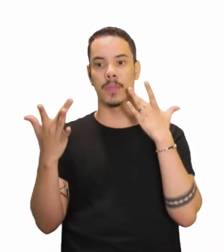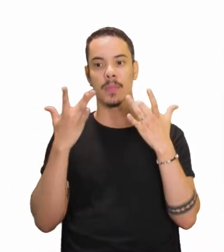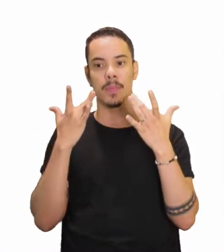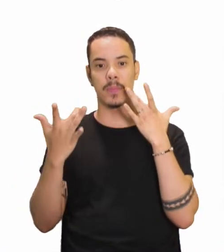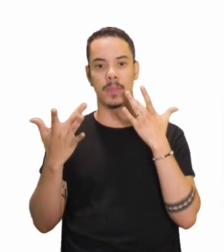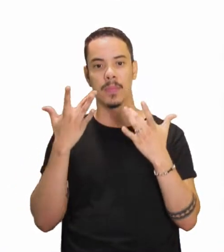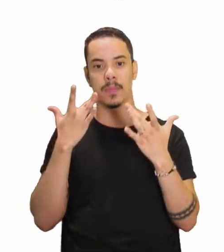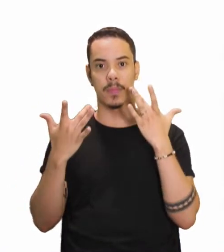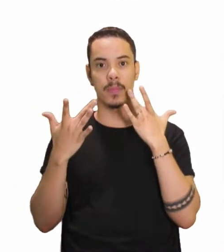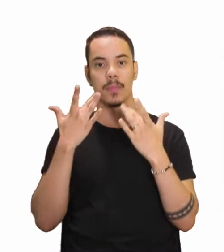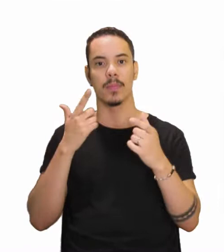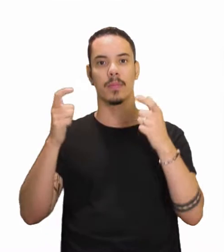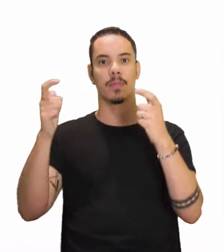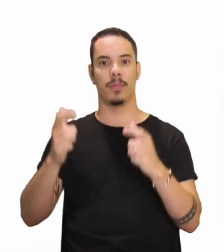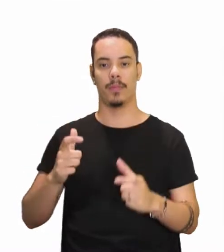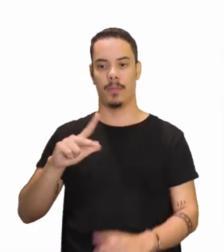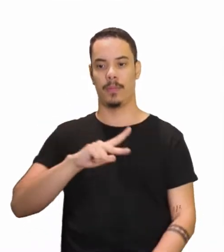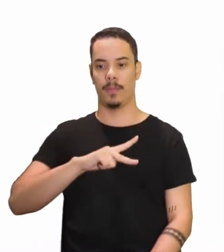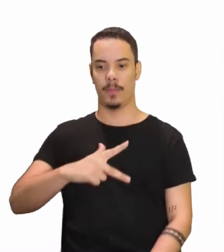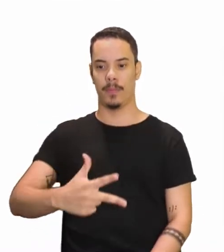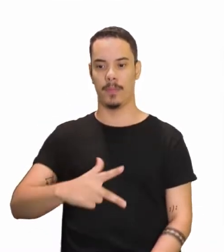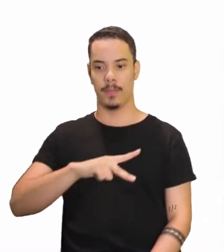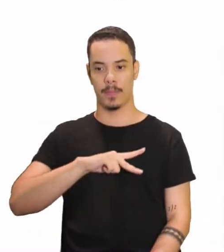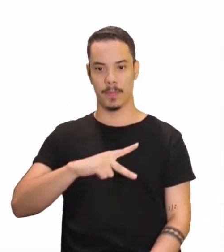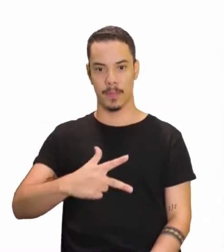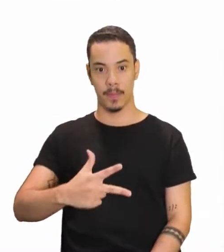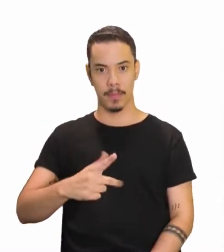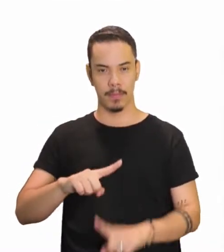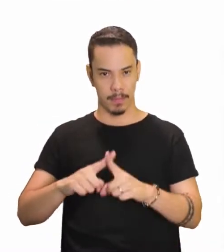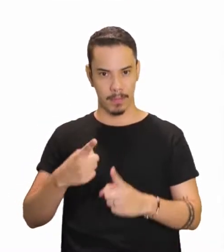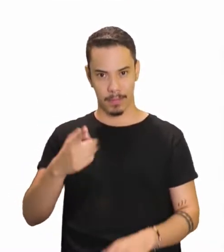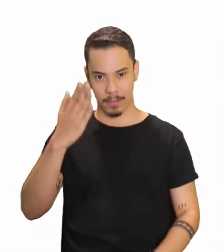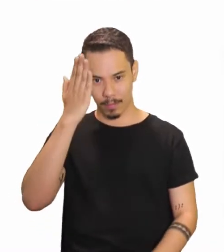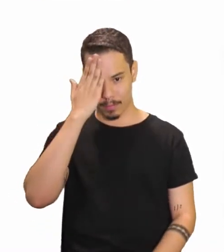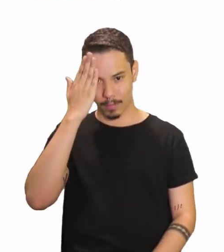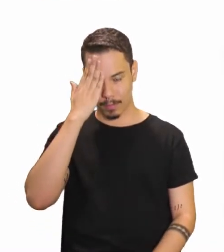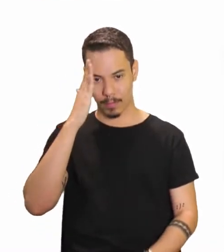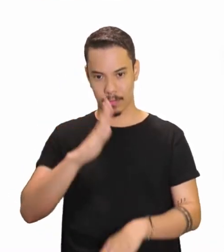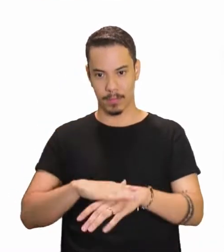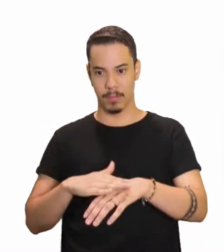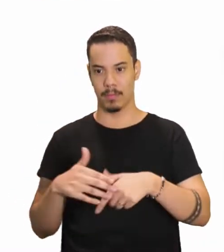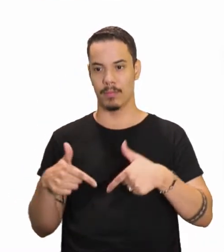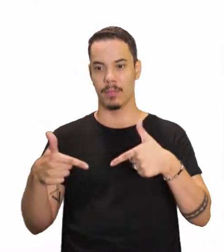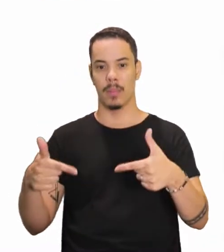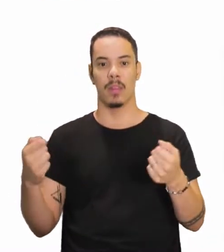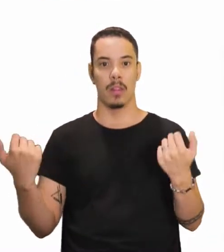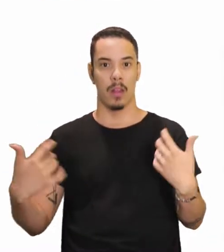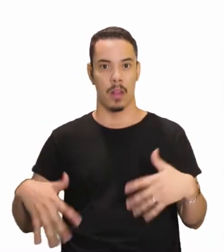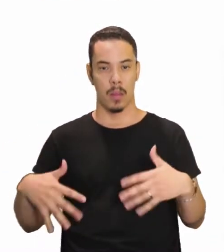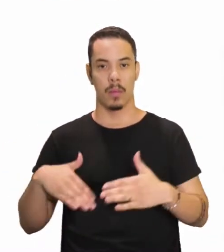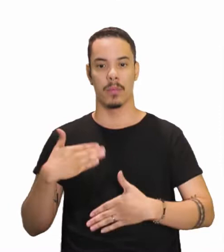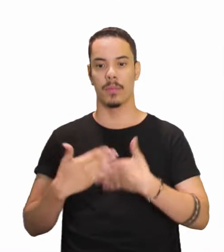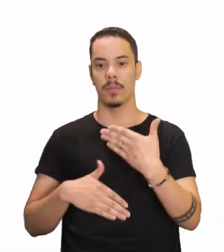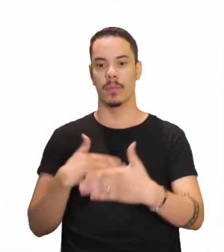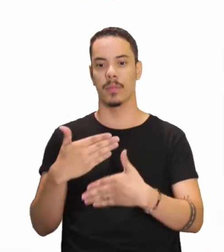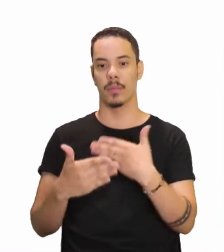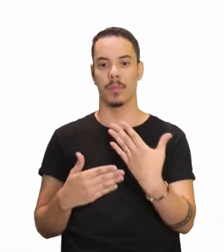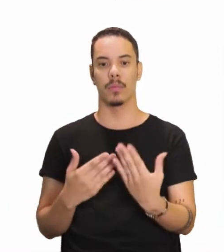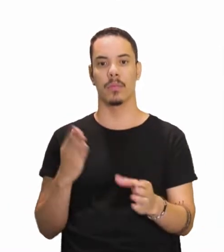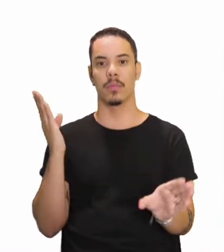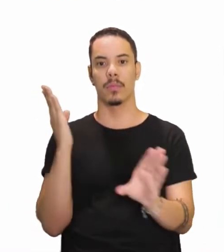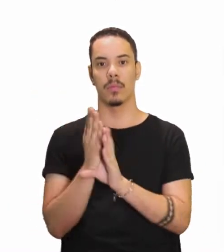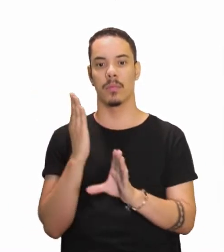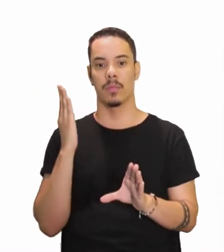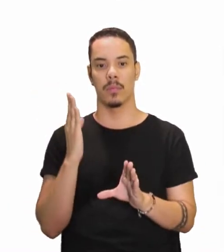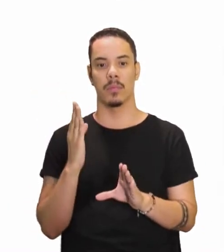teatro. Aonde? Em Portugal. Sabe-se que sua atividade de dramaturgo foi desenvolvida em